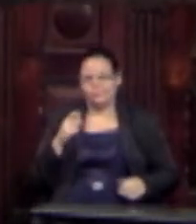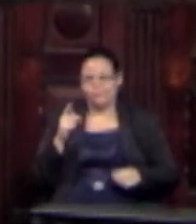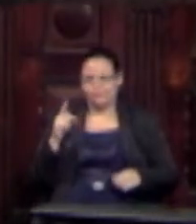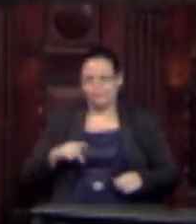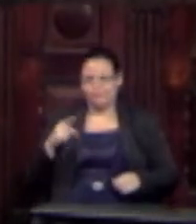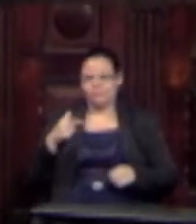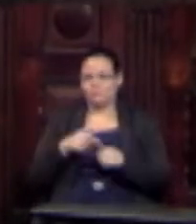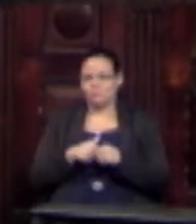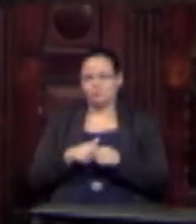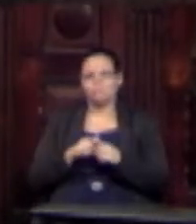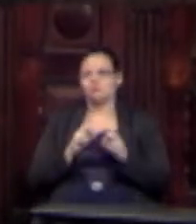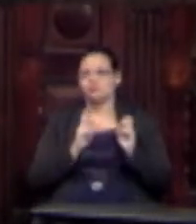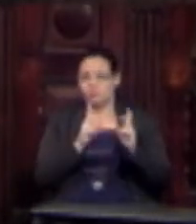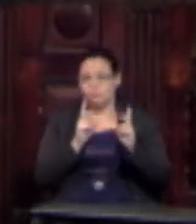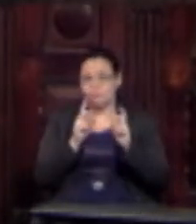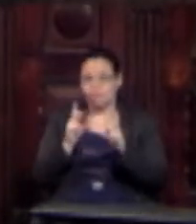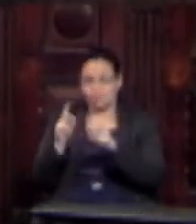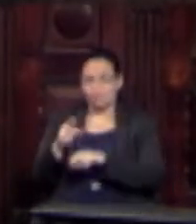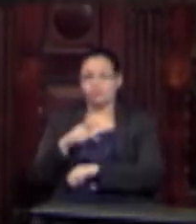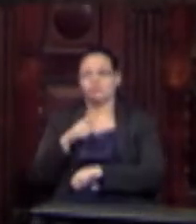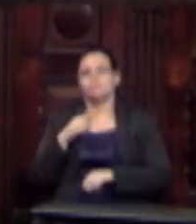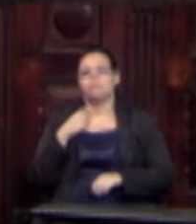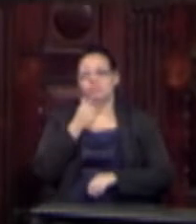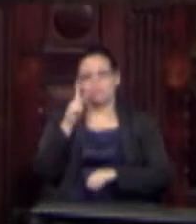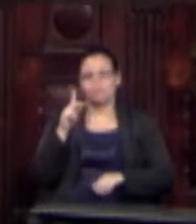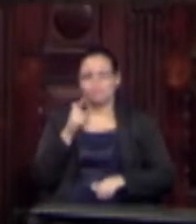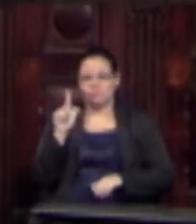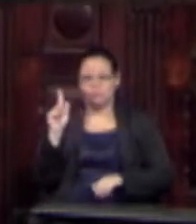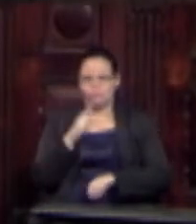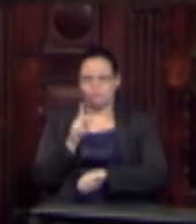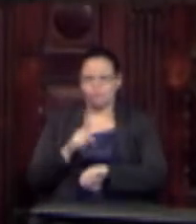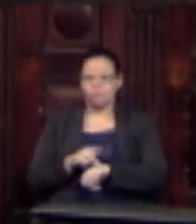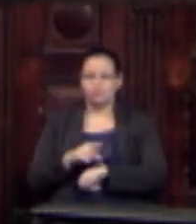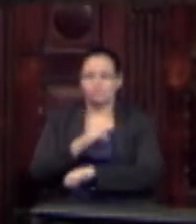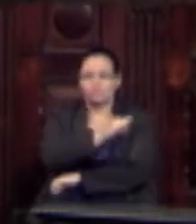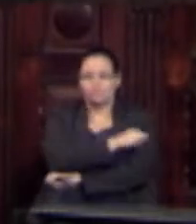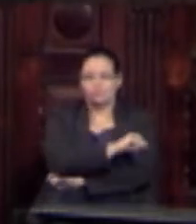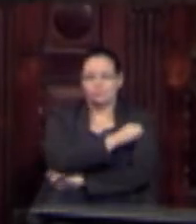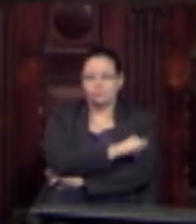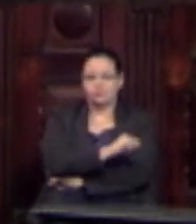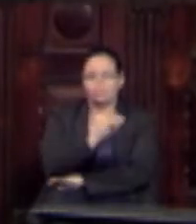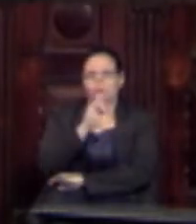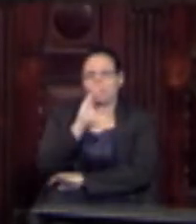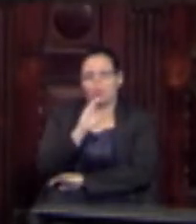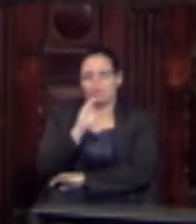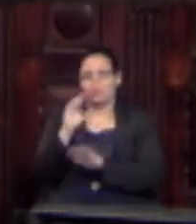exterior. Então, para o Rio de Janeiro, a Lei Candir,